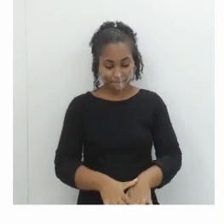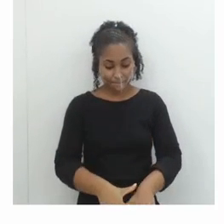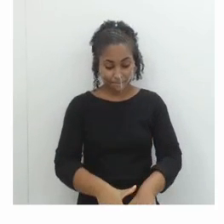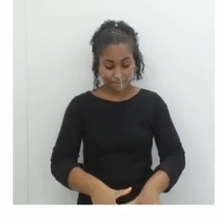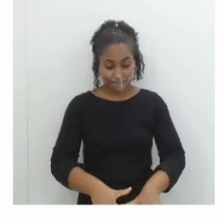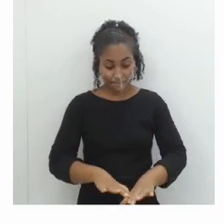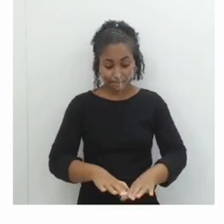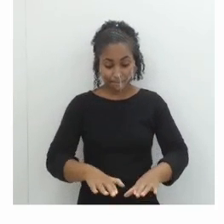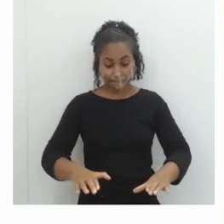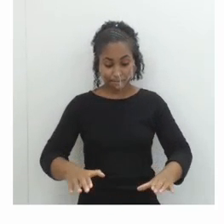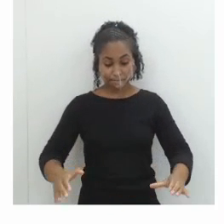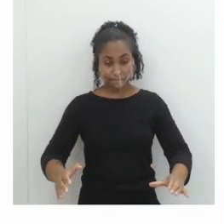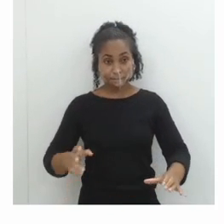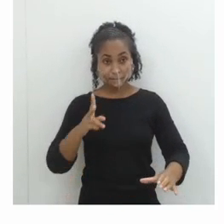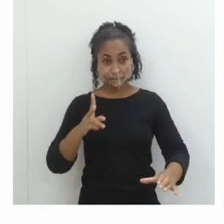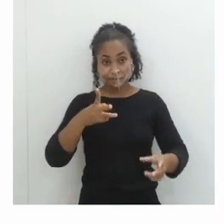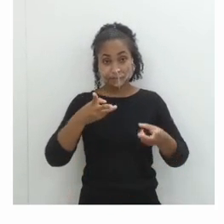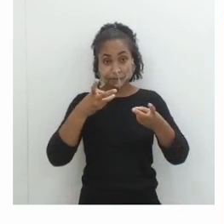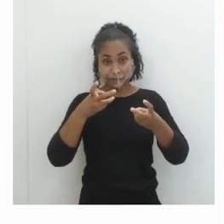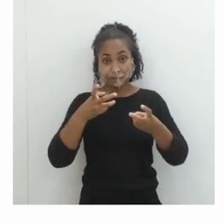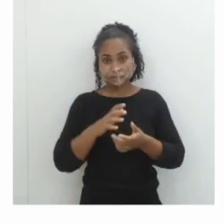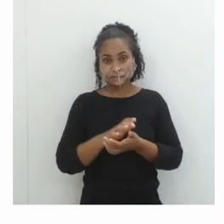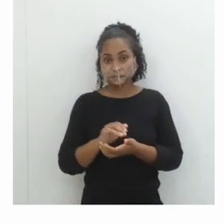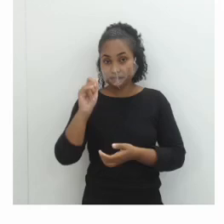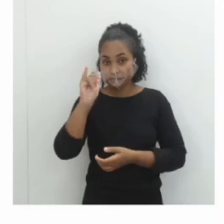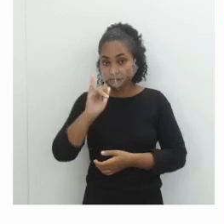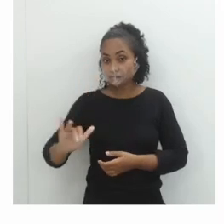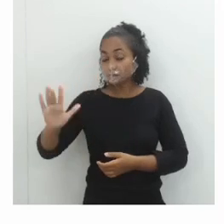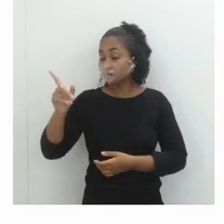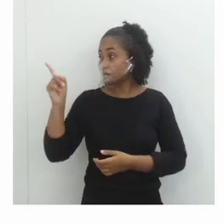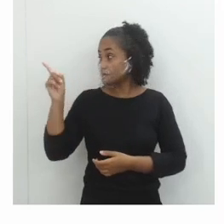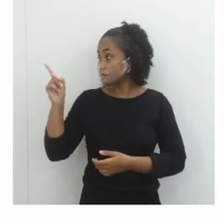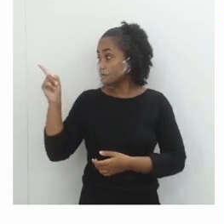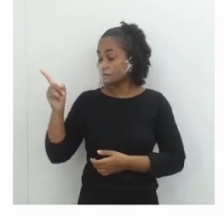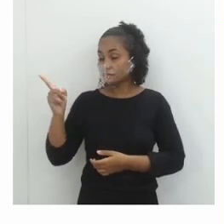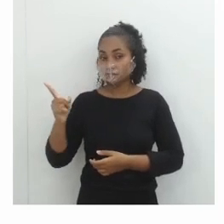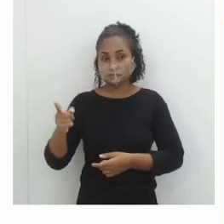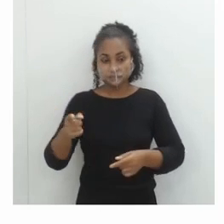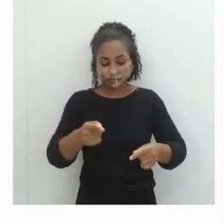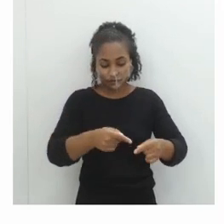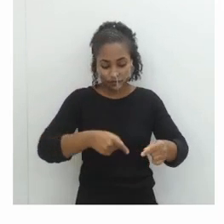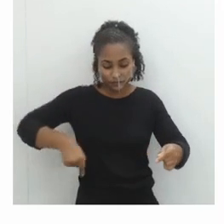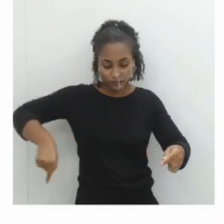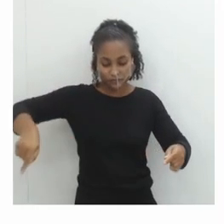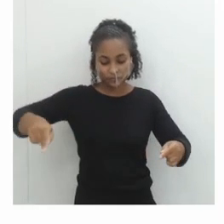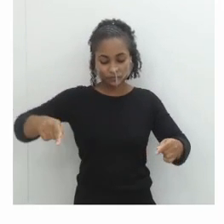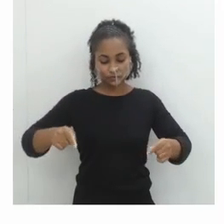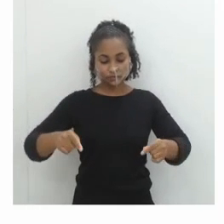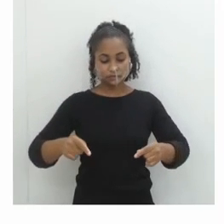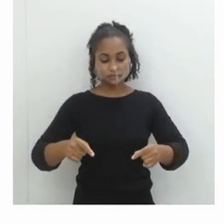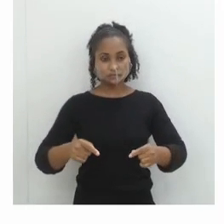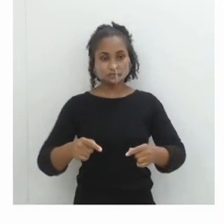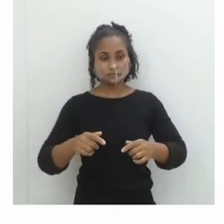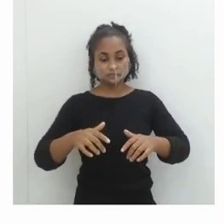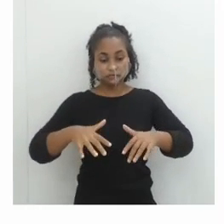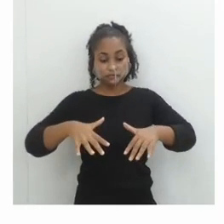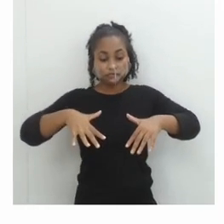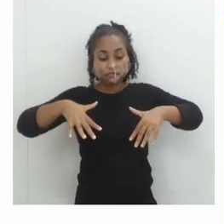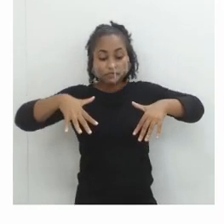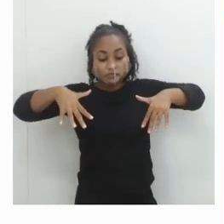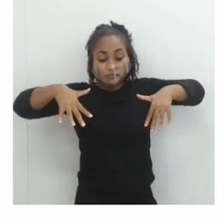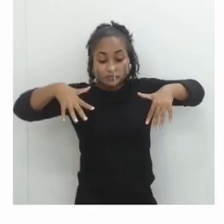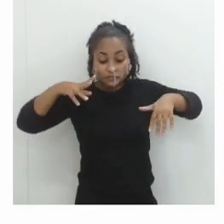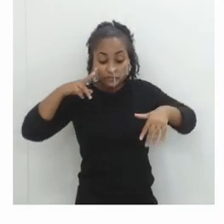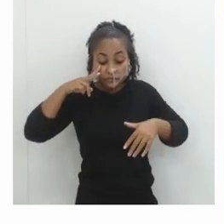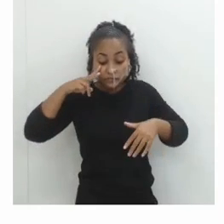embaixo, como eu vou mostrar para vocês aqui nessa imagem, a orquestra, né, que é o palco, fosse lá embaixo e a plateia ficasse mais